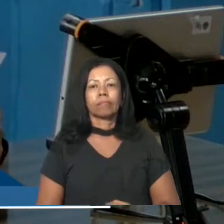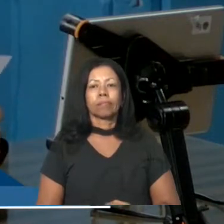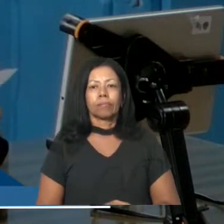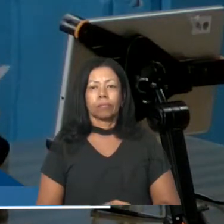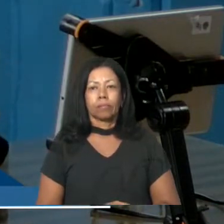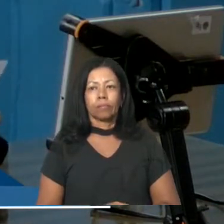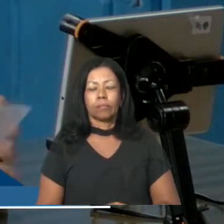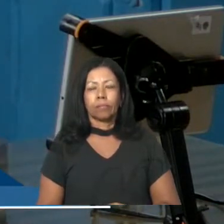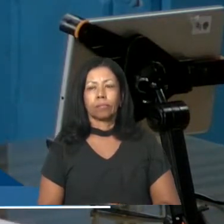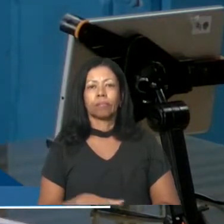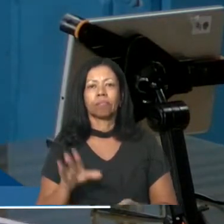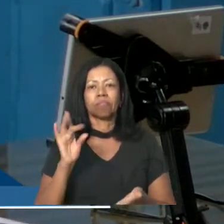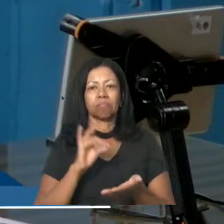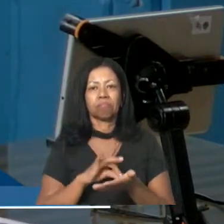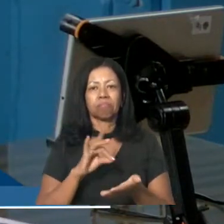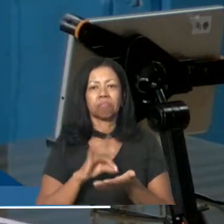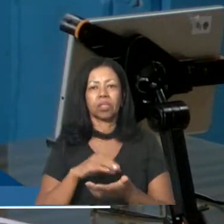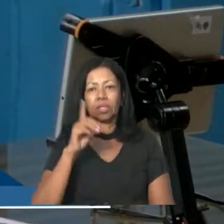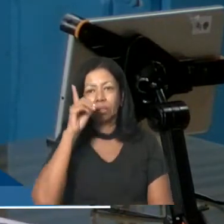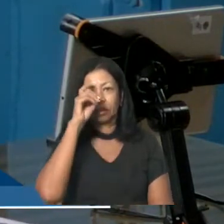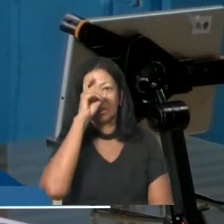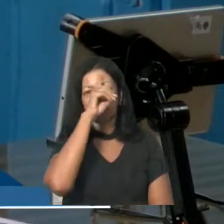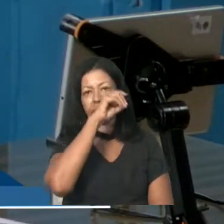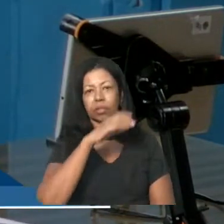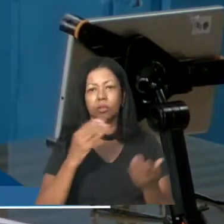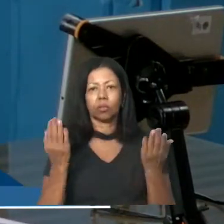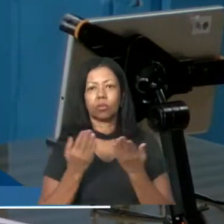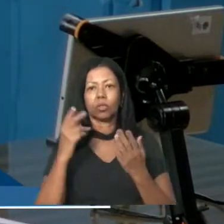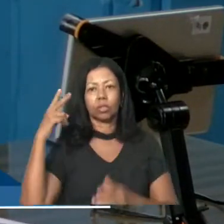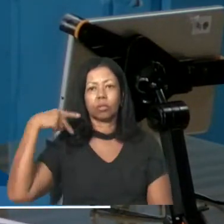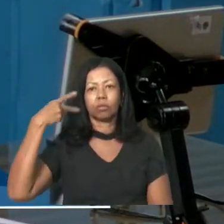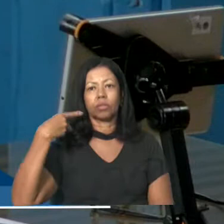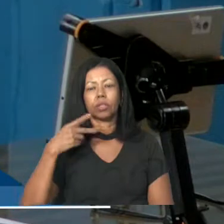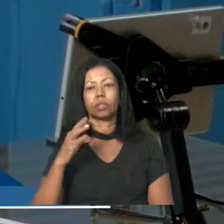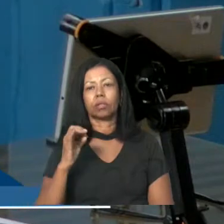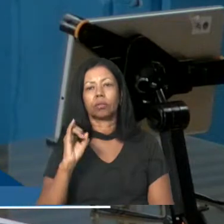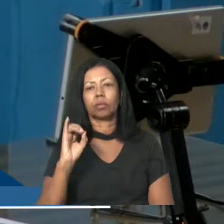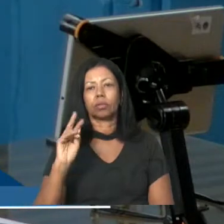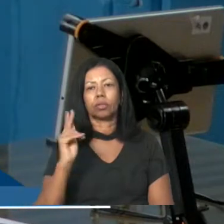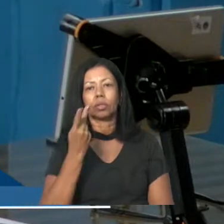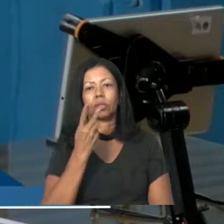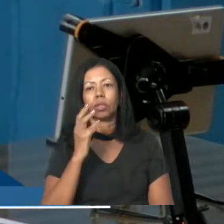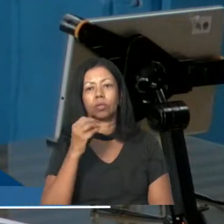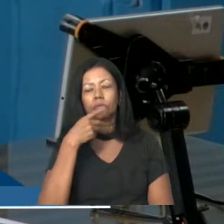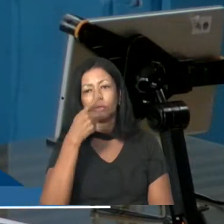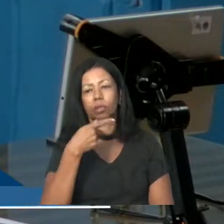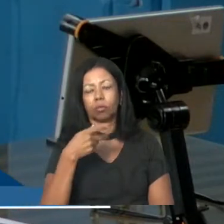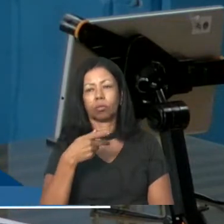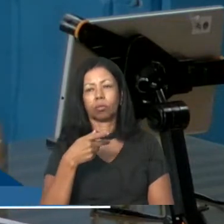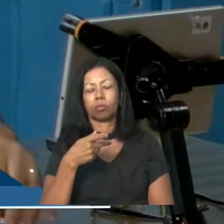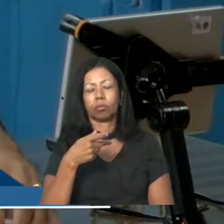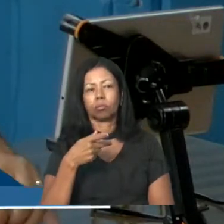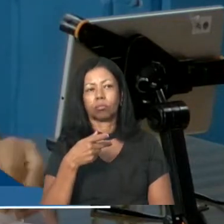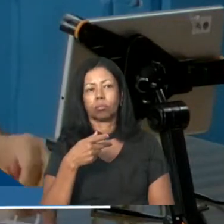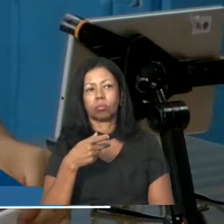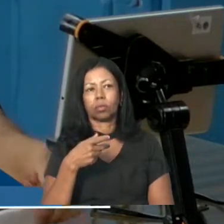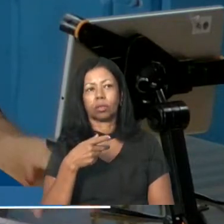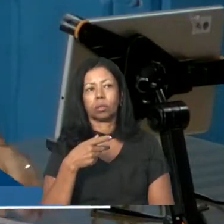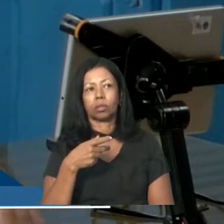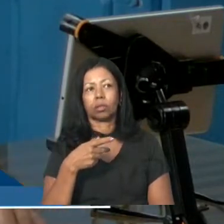Realmente está muito difícil, né? Hoje o vereador Tinho, ele me colocou uma situação que me faz pensar cada vez